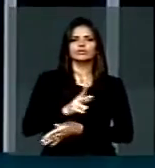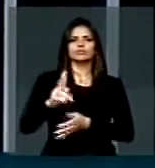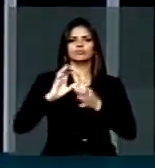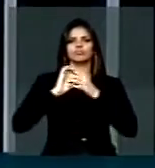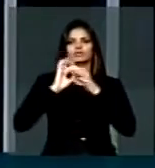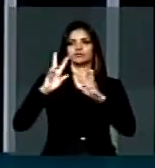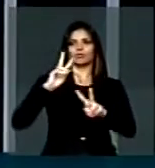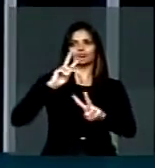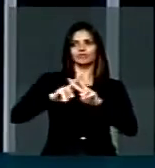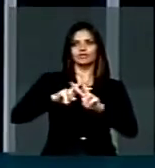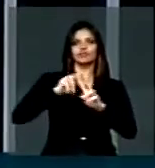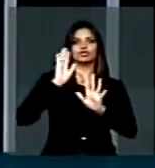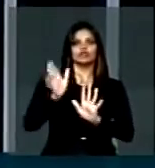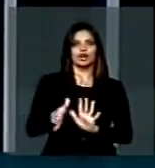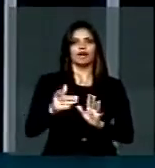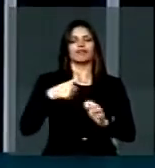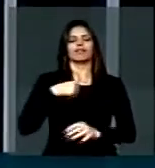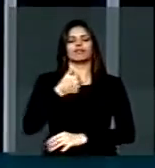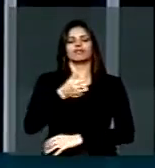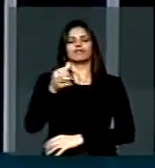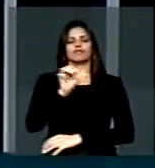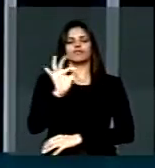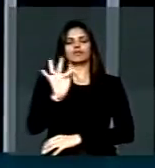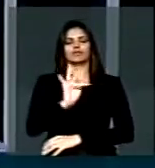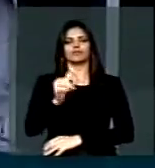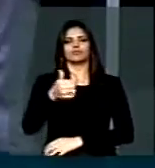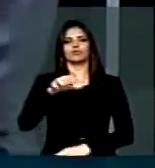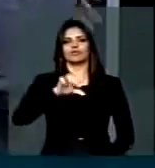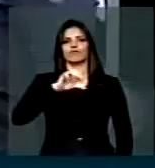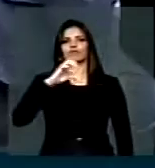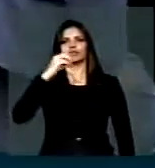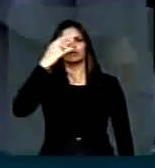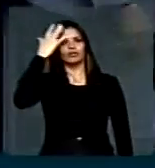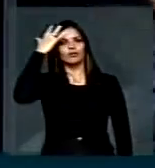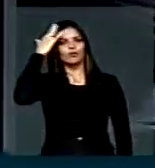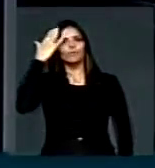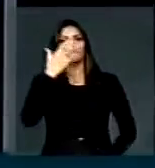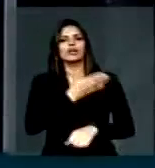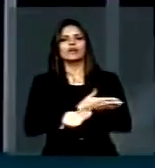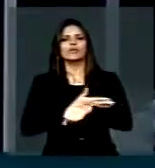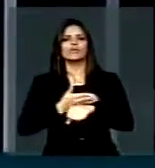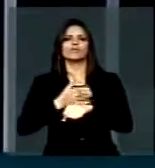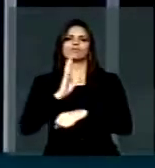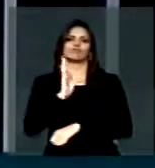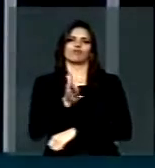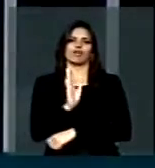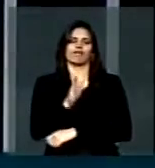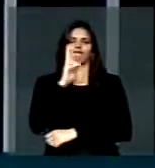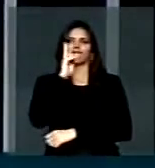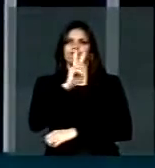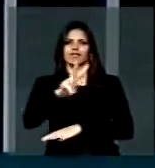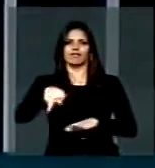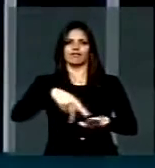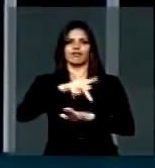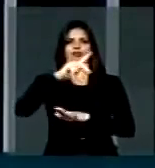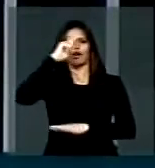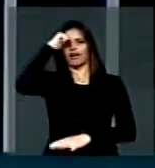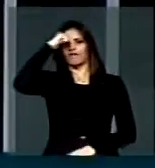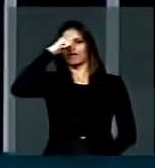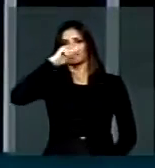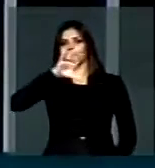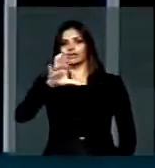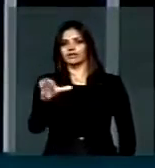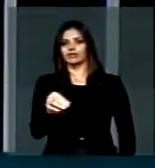e em fevereiro de 1990, de cabelos grisalhos, ele pôde ver uma África do Sul em